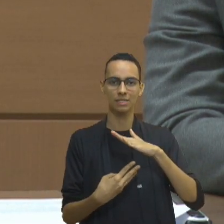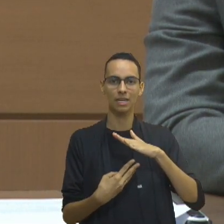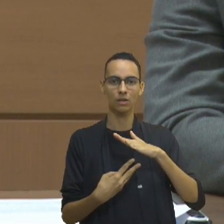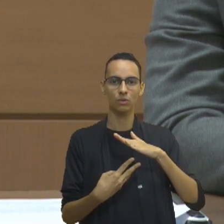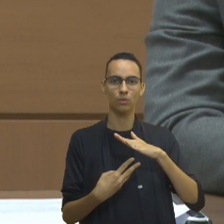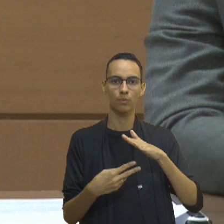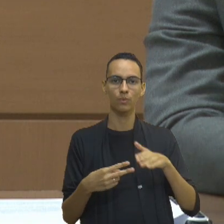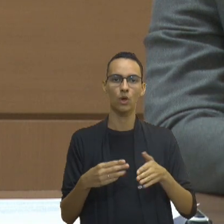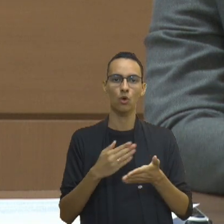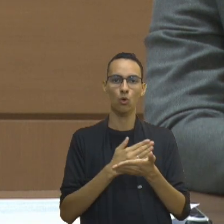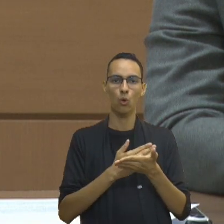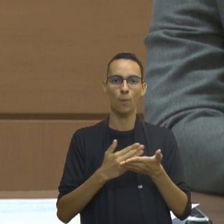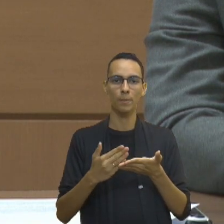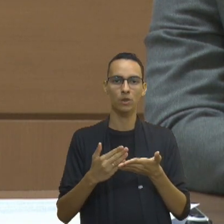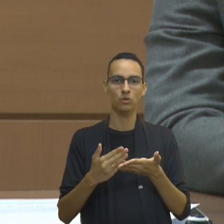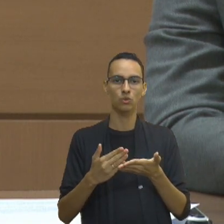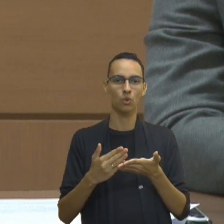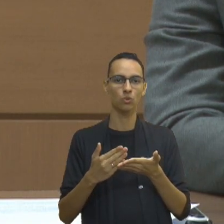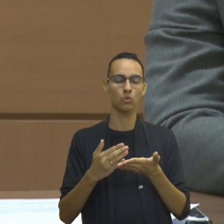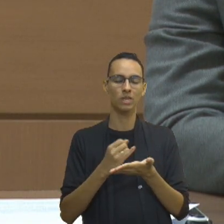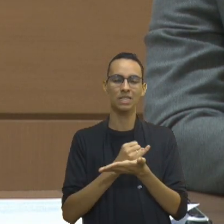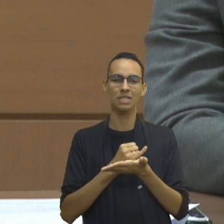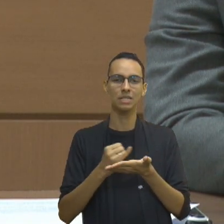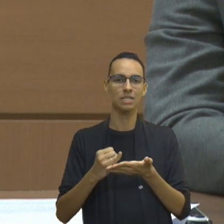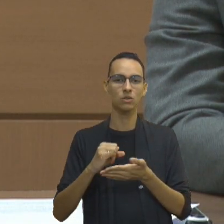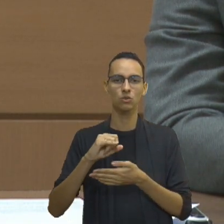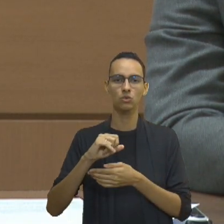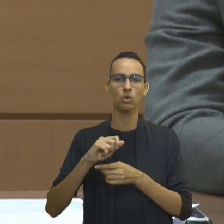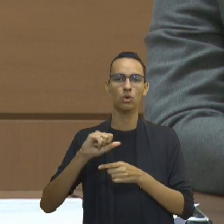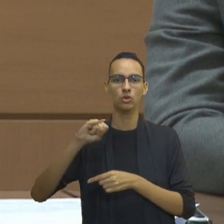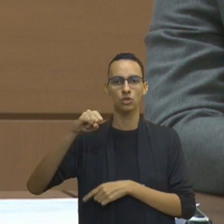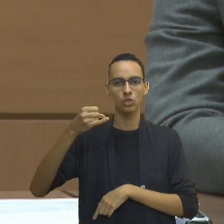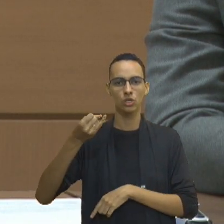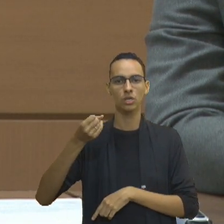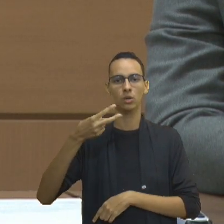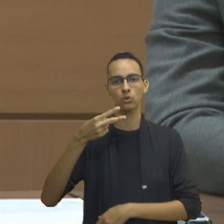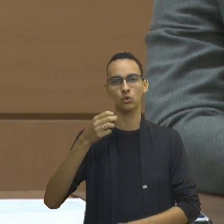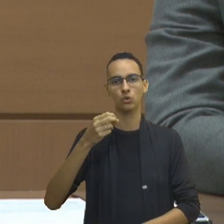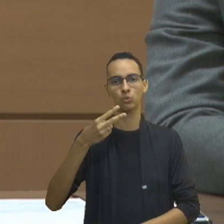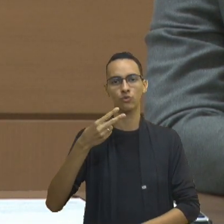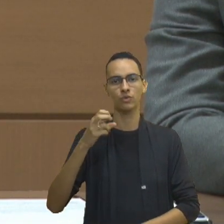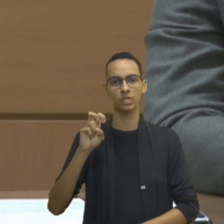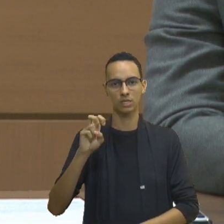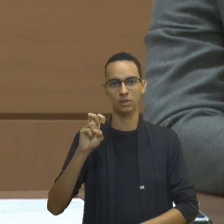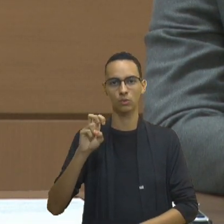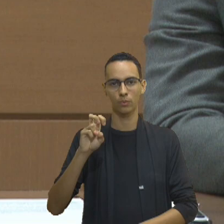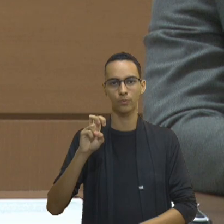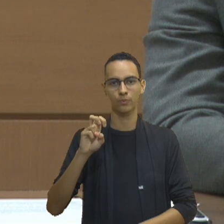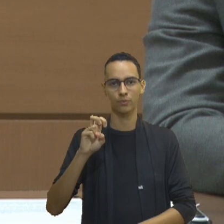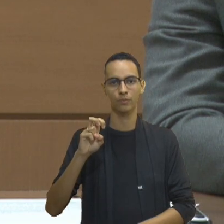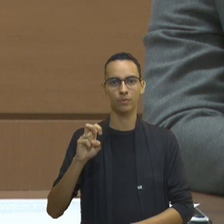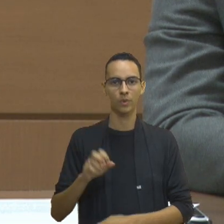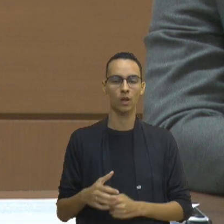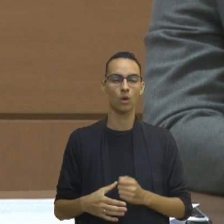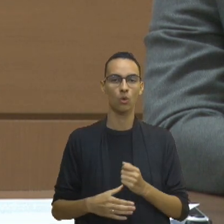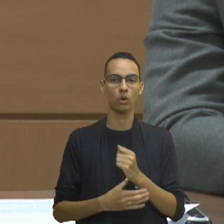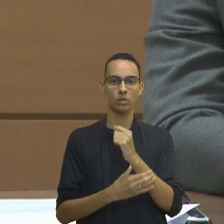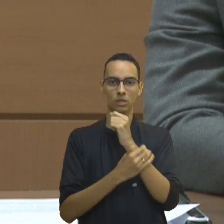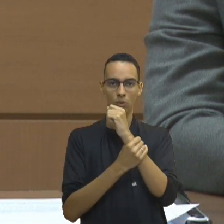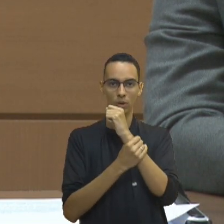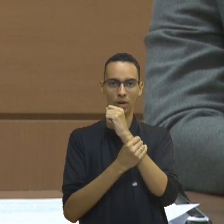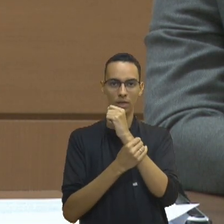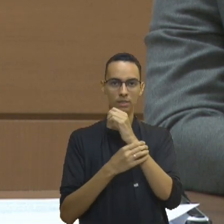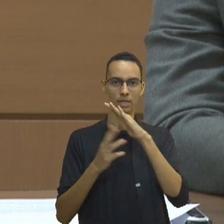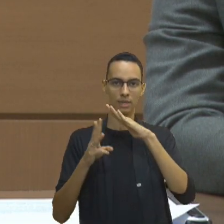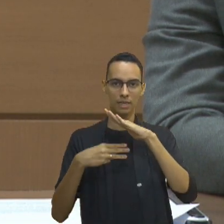vigente desde o início dessa gestão, em janeiro de 2025. Os vigilantes terceirizados atuam